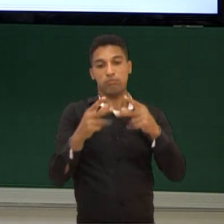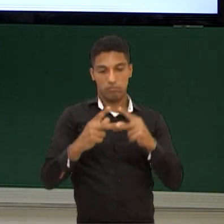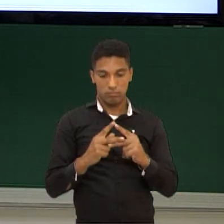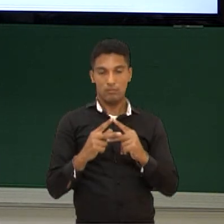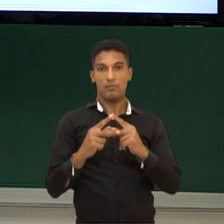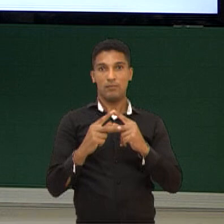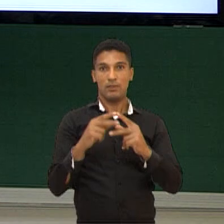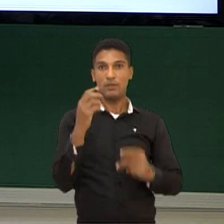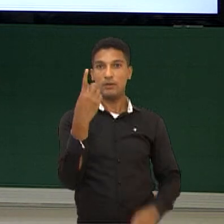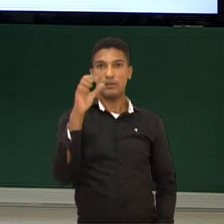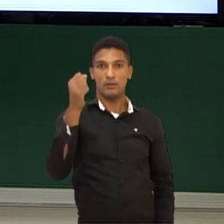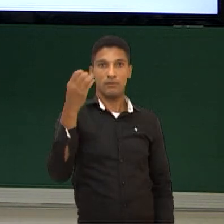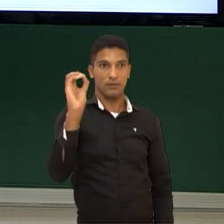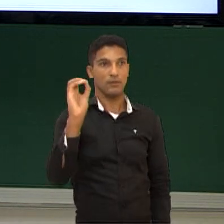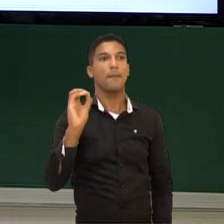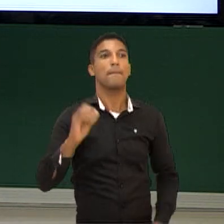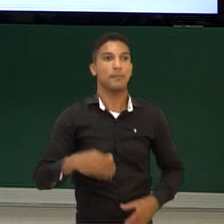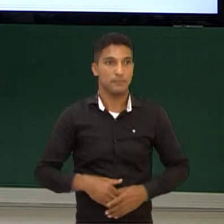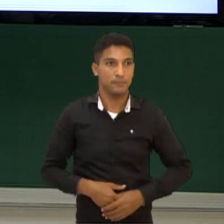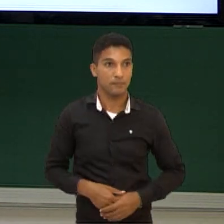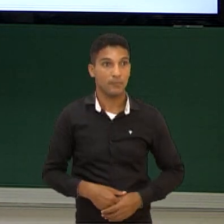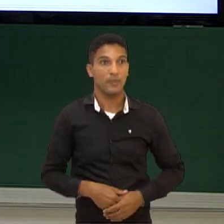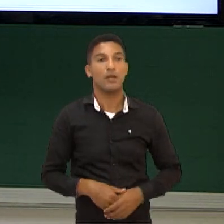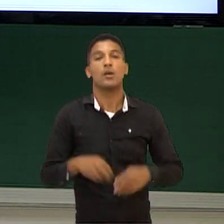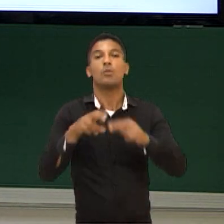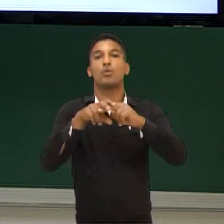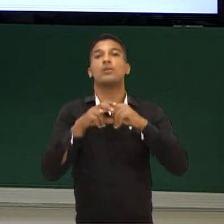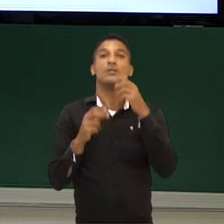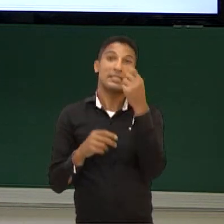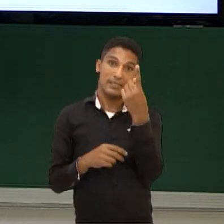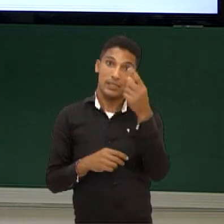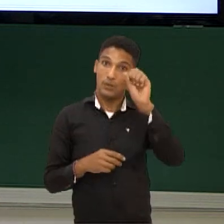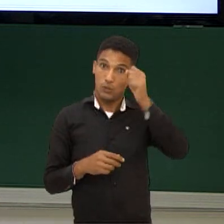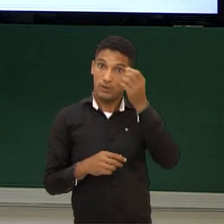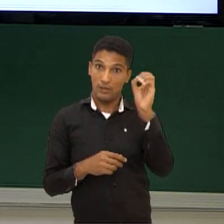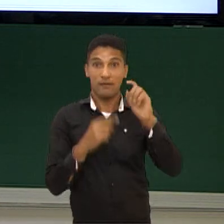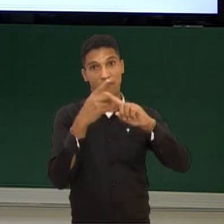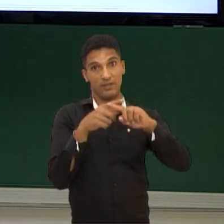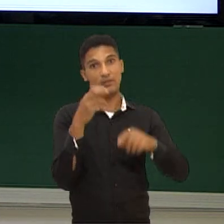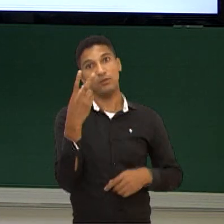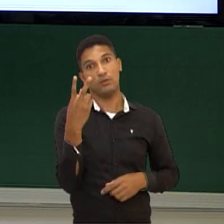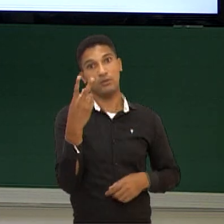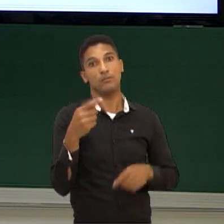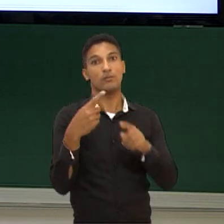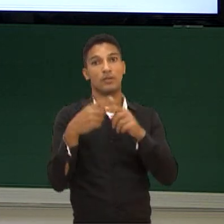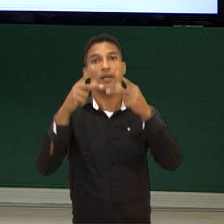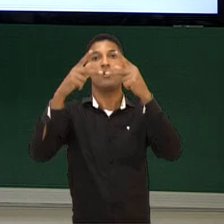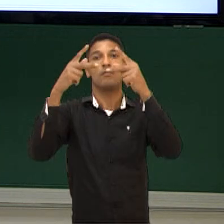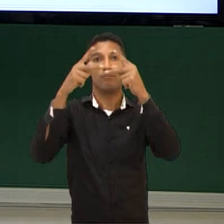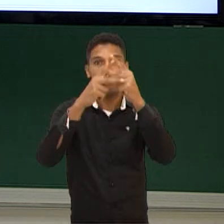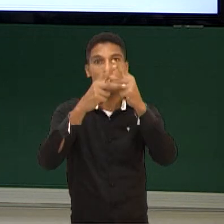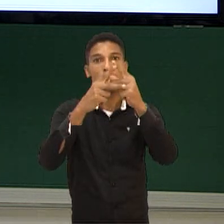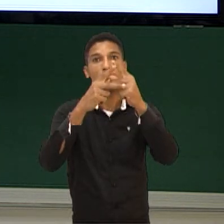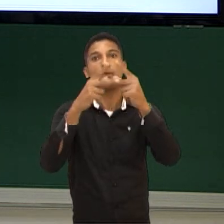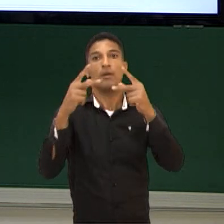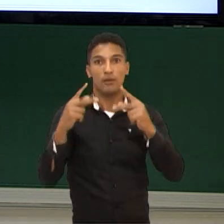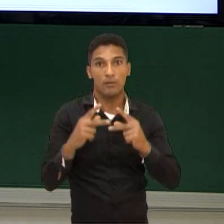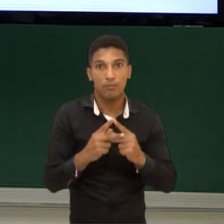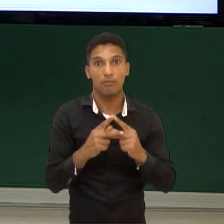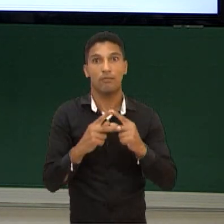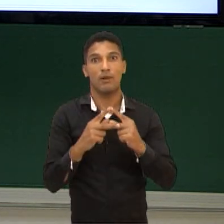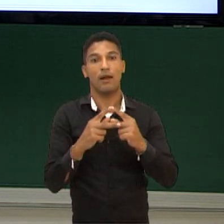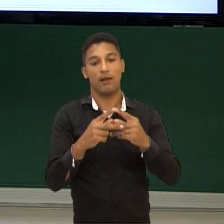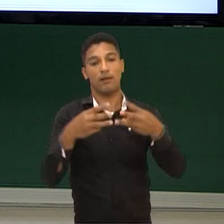medidas internas, né? Soma dos ângulos internos de um triângulo, 180. Soma das medidas dos